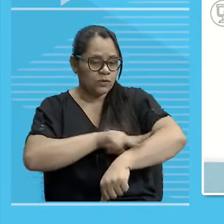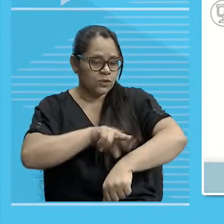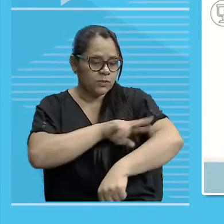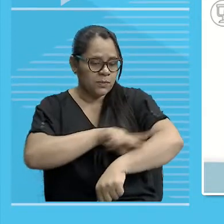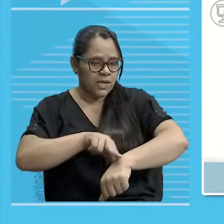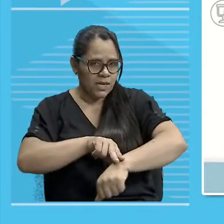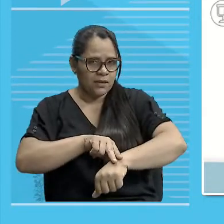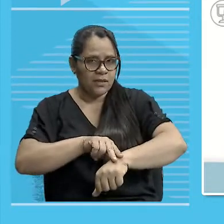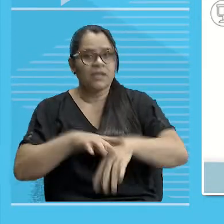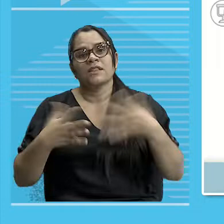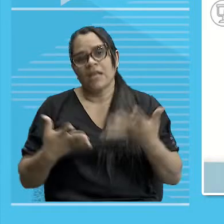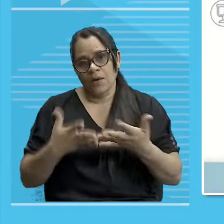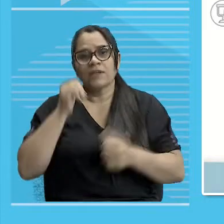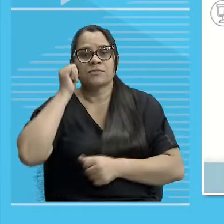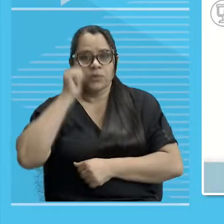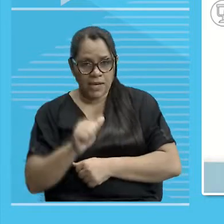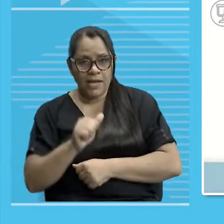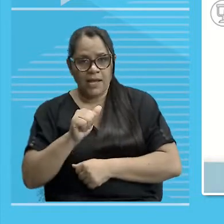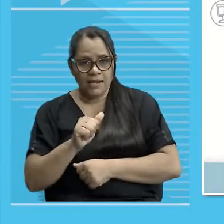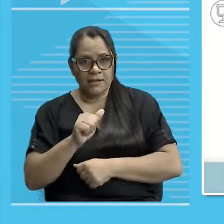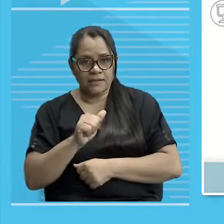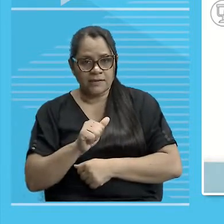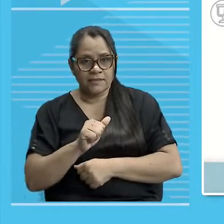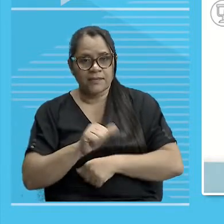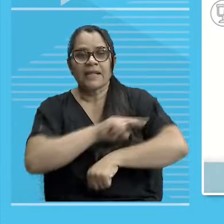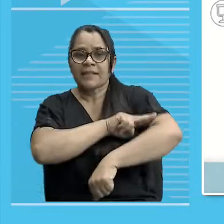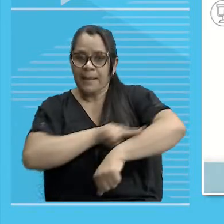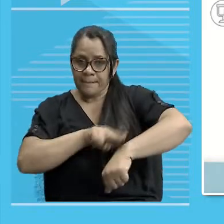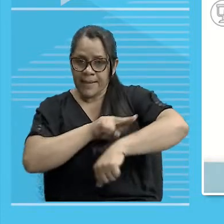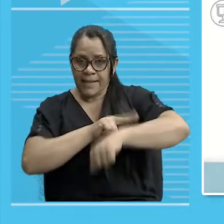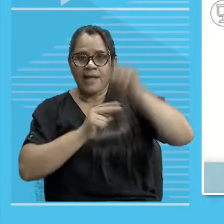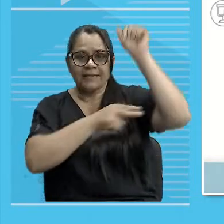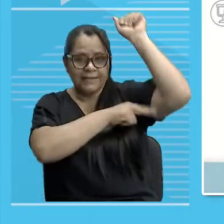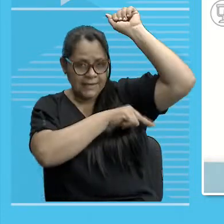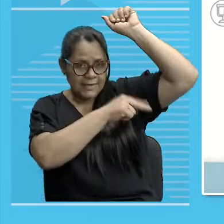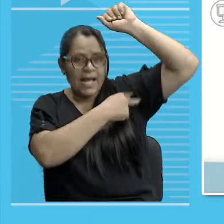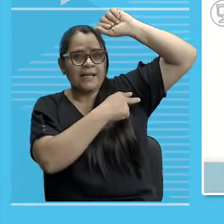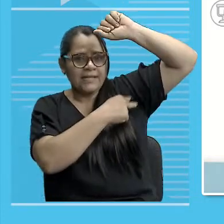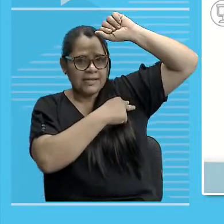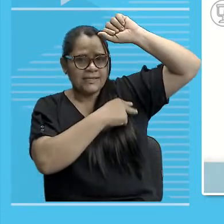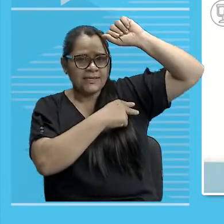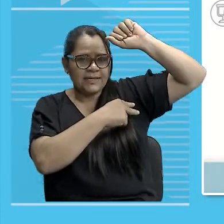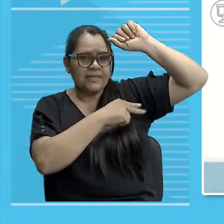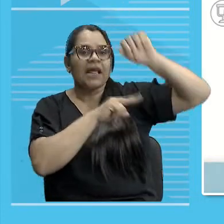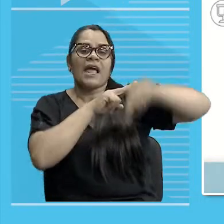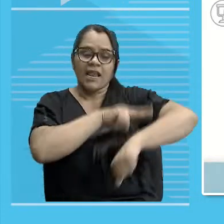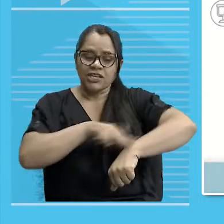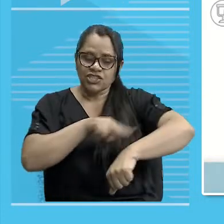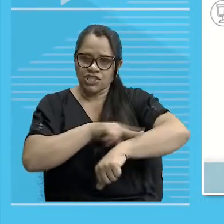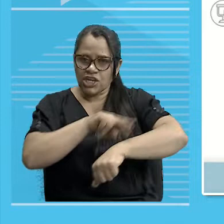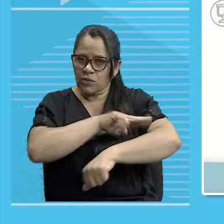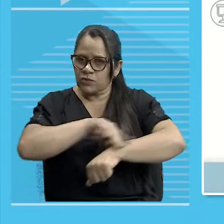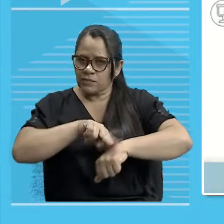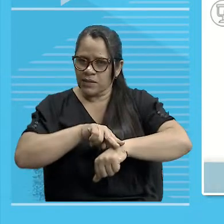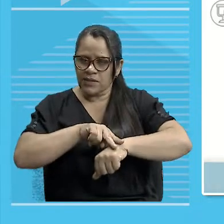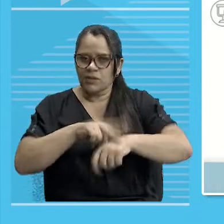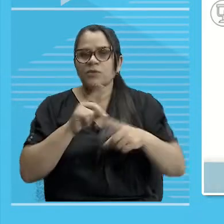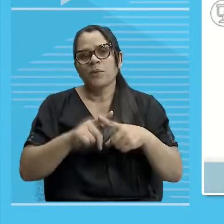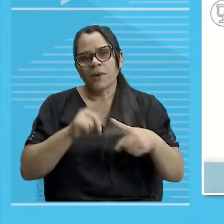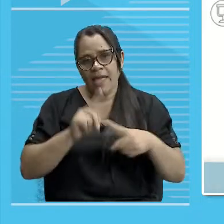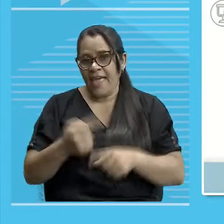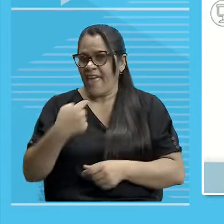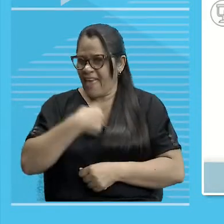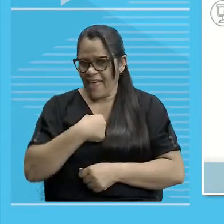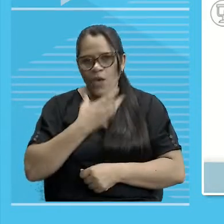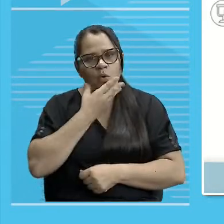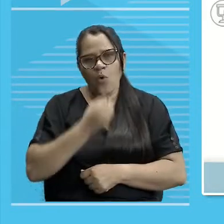mulheres depilam as axilas. Eu nunca depilei a minha, tem homem que depila, não tem problema nenhum, mas eu nunca depilei. Sabe por quê? Porque eu sou chato